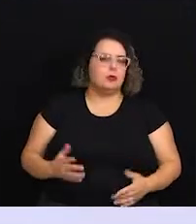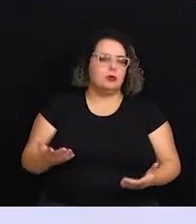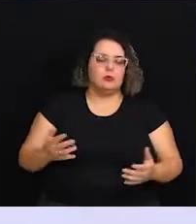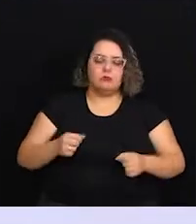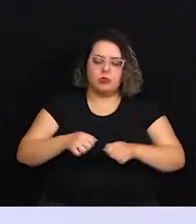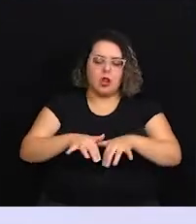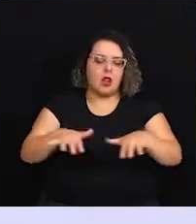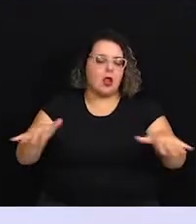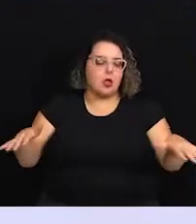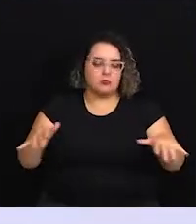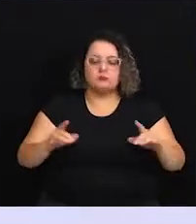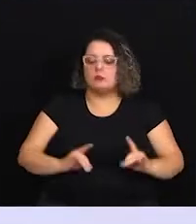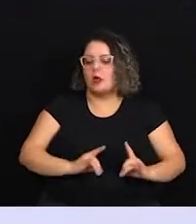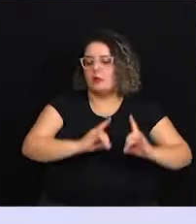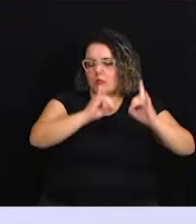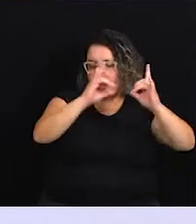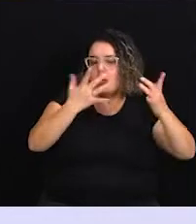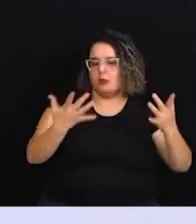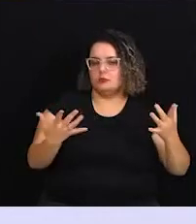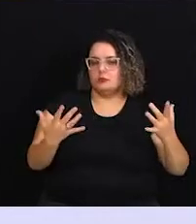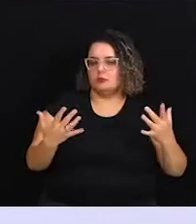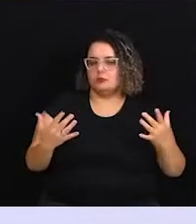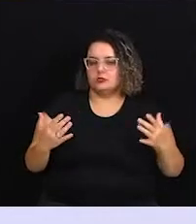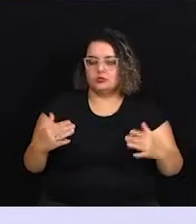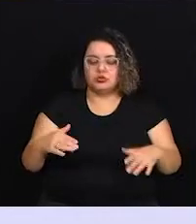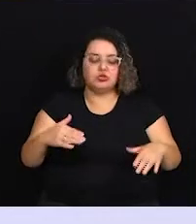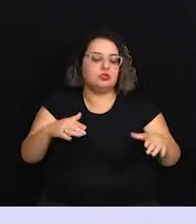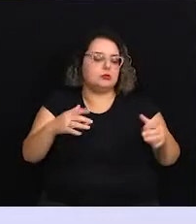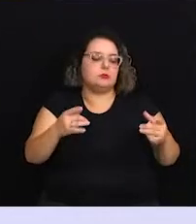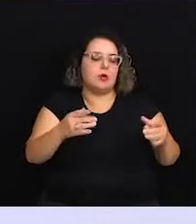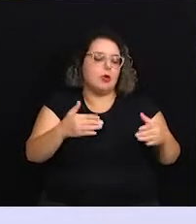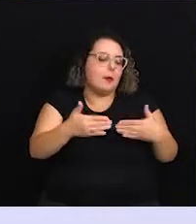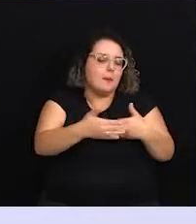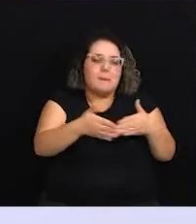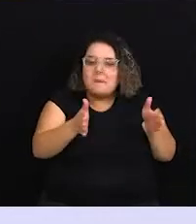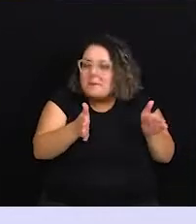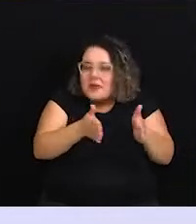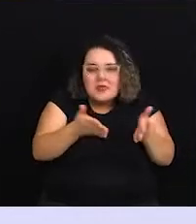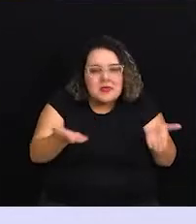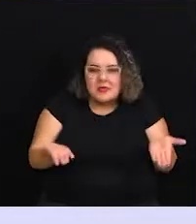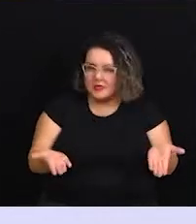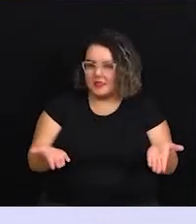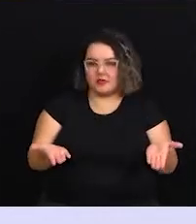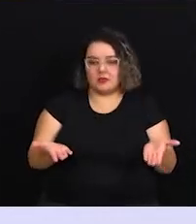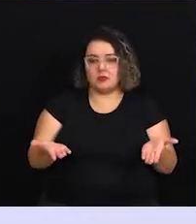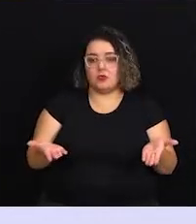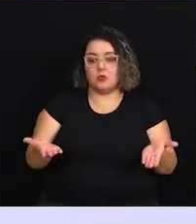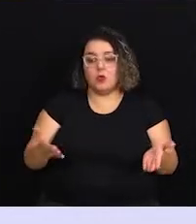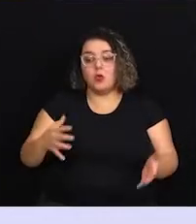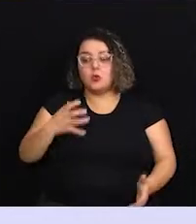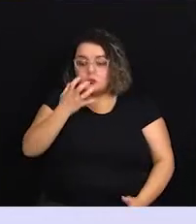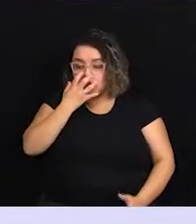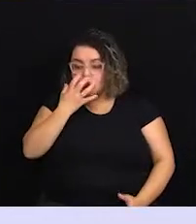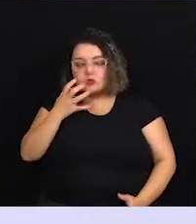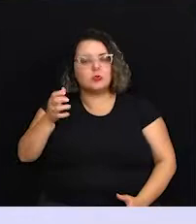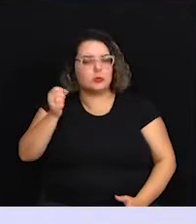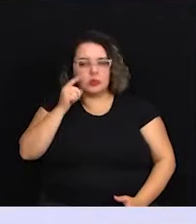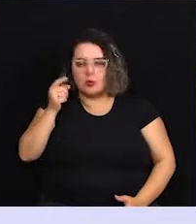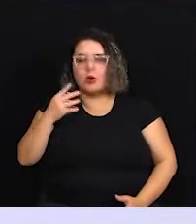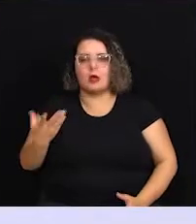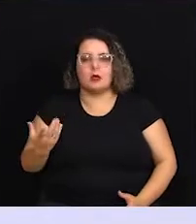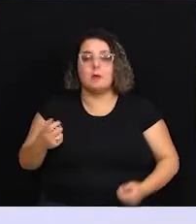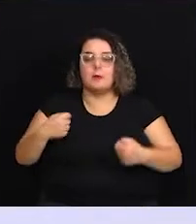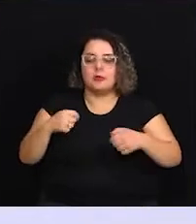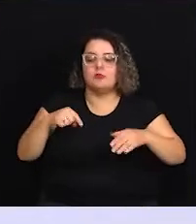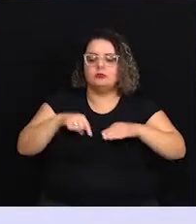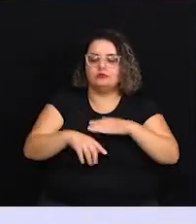das cidades, né? São cães mais de apartamento, de casas mais fechadas, eles estão precisando retornar um pouco para as raízes, né? Parece que não,